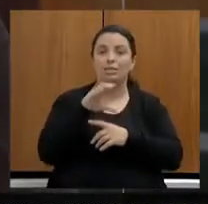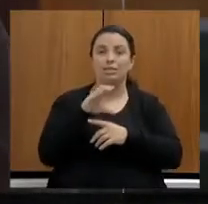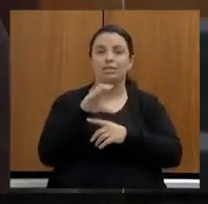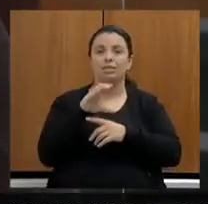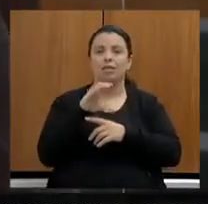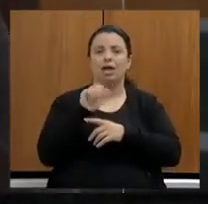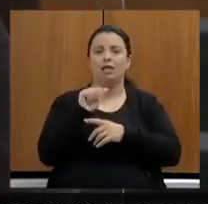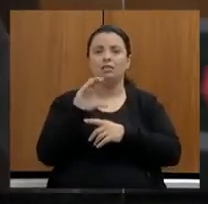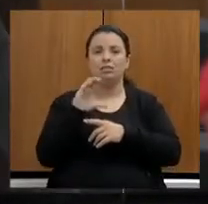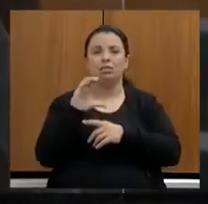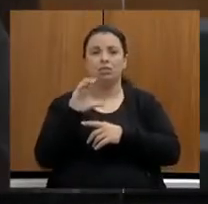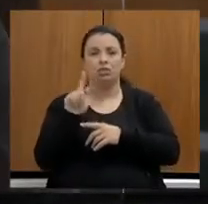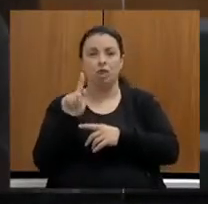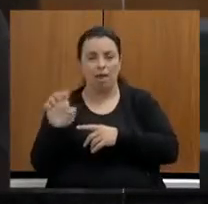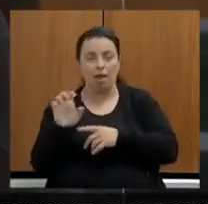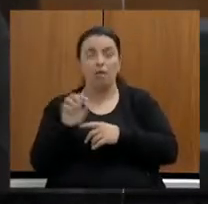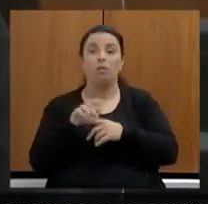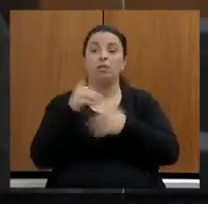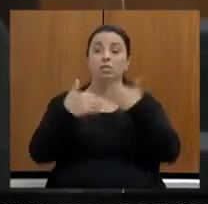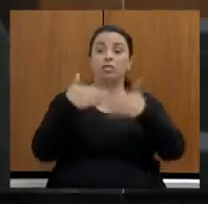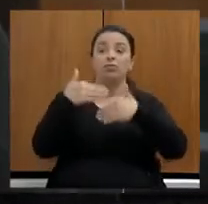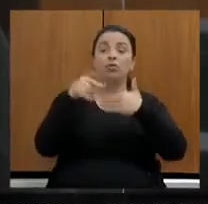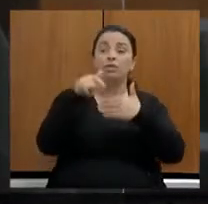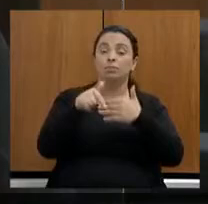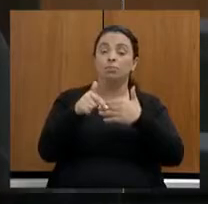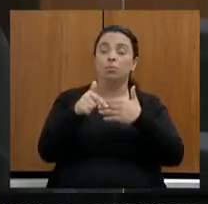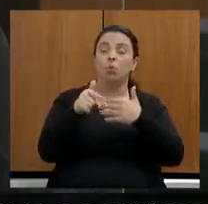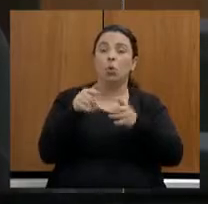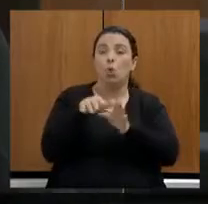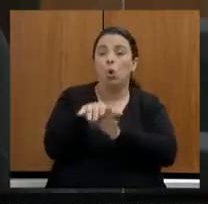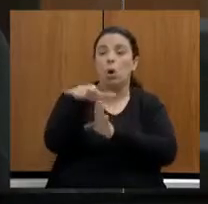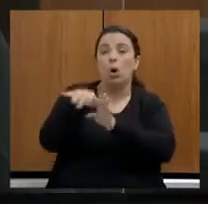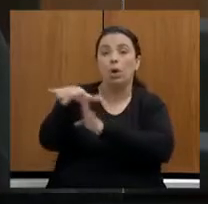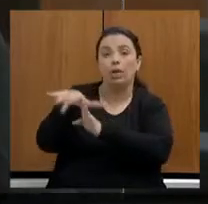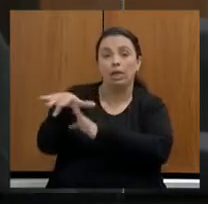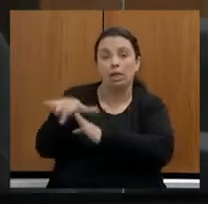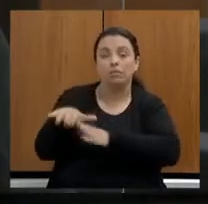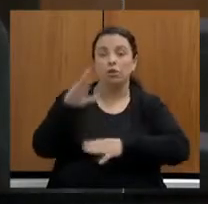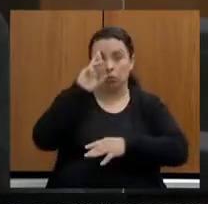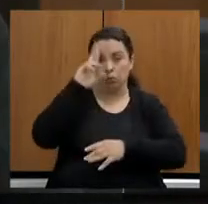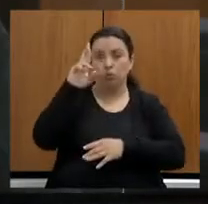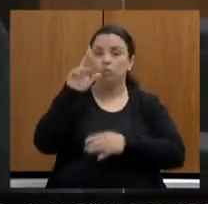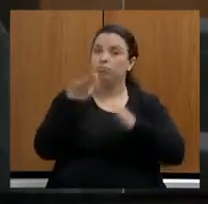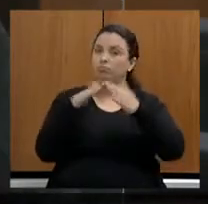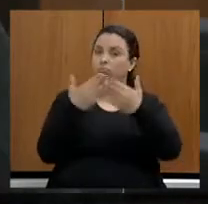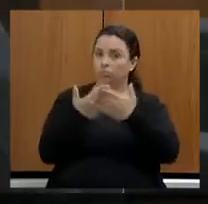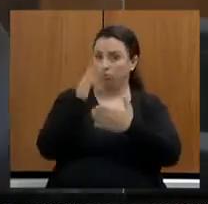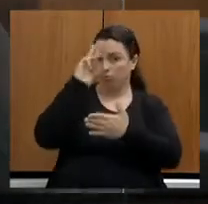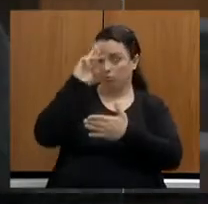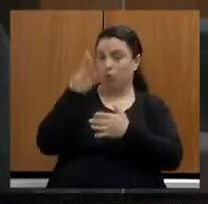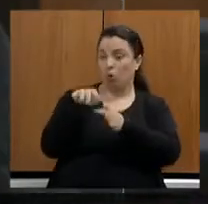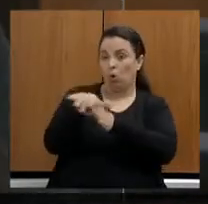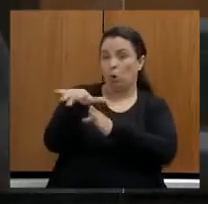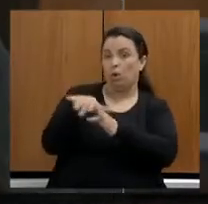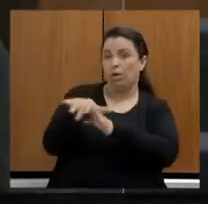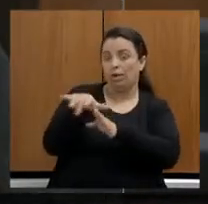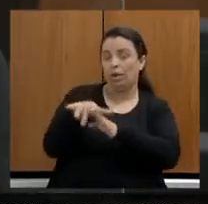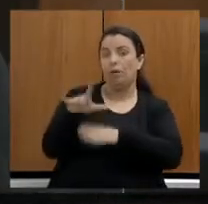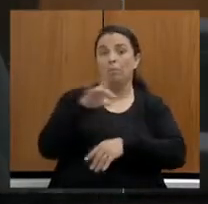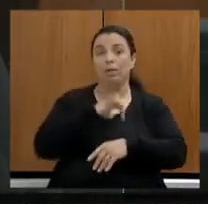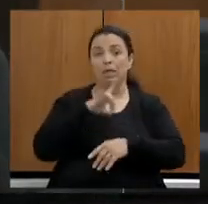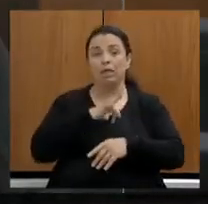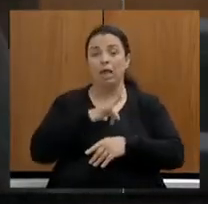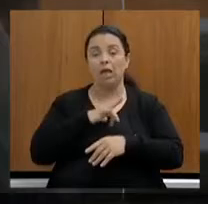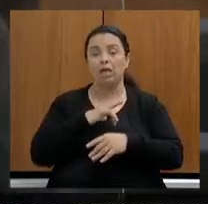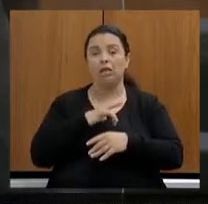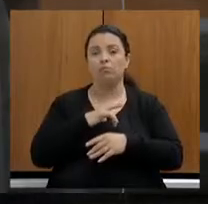desenvolvendo esse processo de orientação dos diretores de escolas e o deputado para que haja a